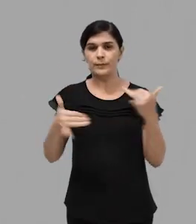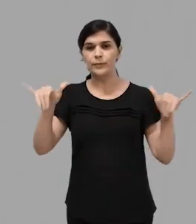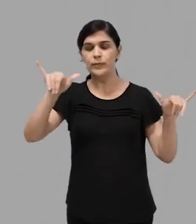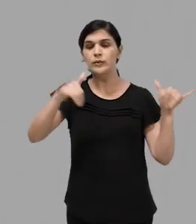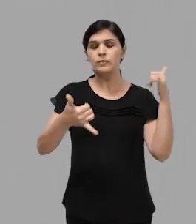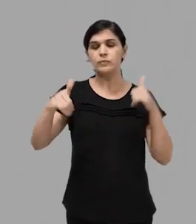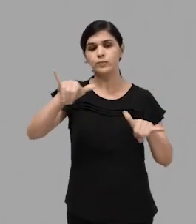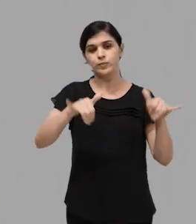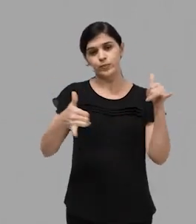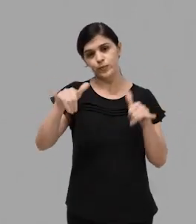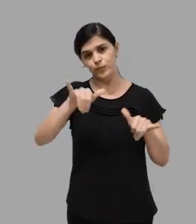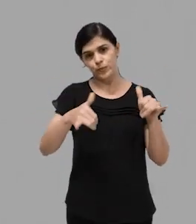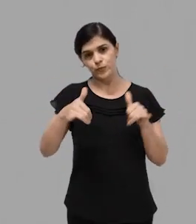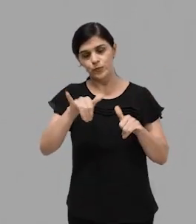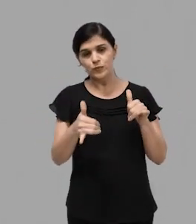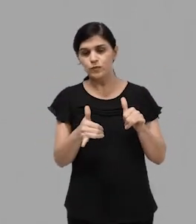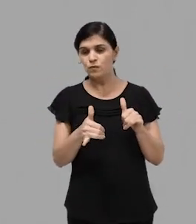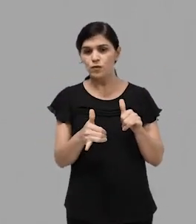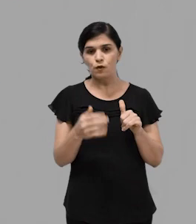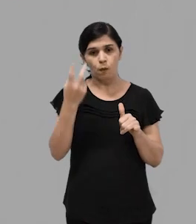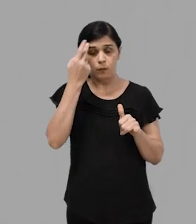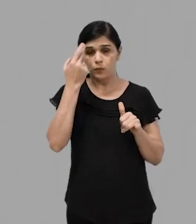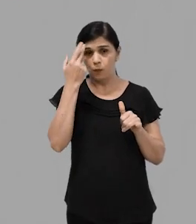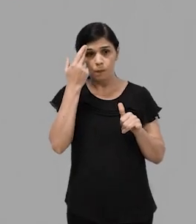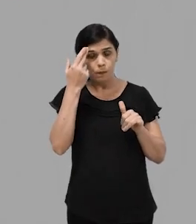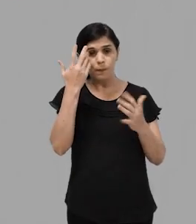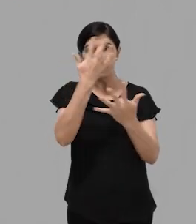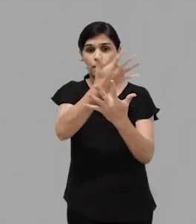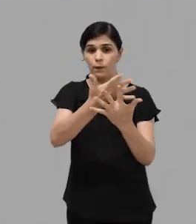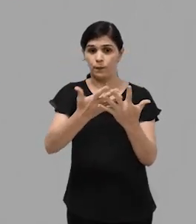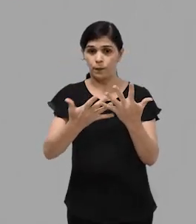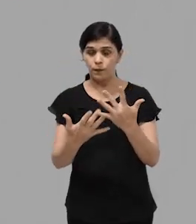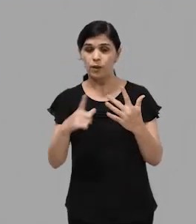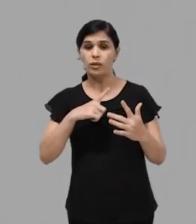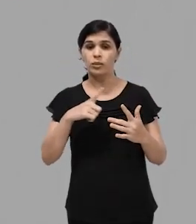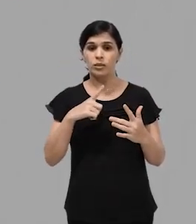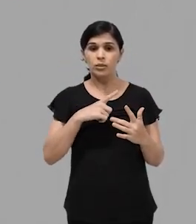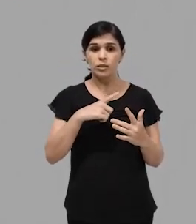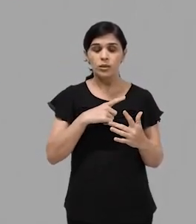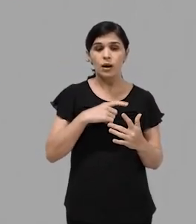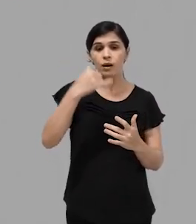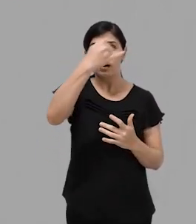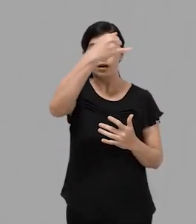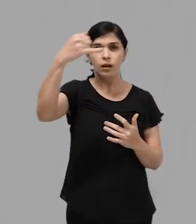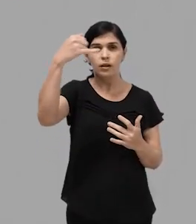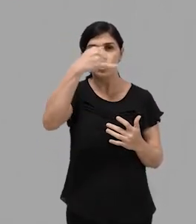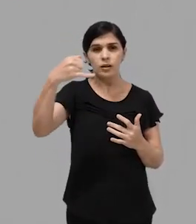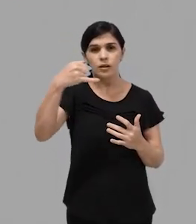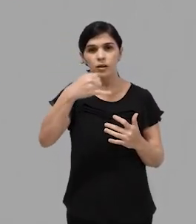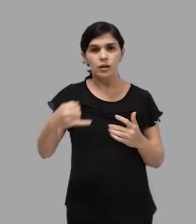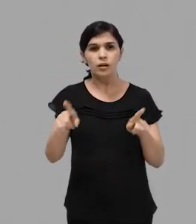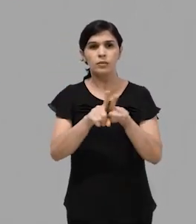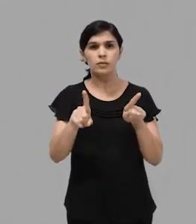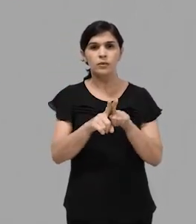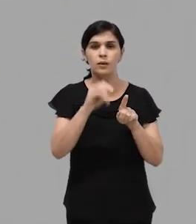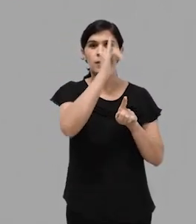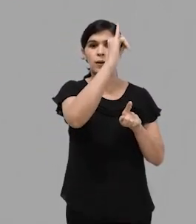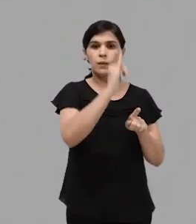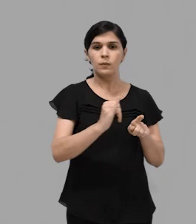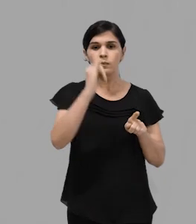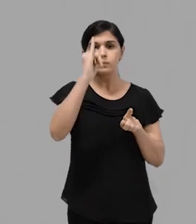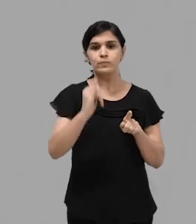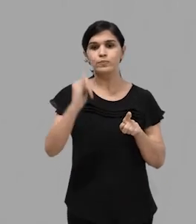é uma tabela, certo? Eu vou ter linhas horizontais e linhas verticais. As